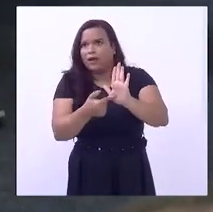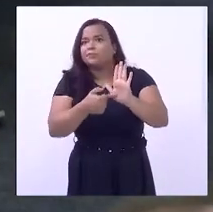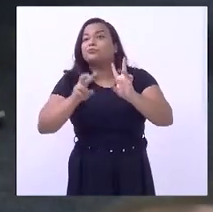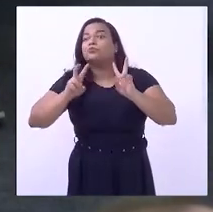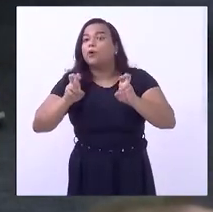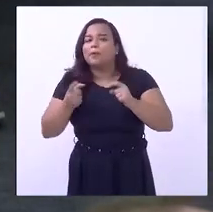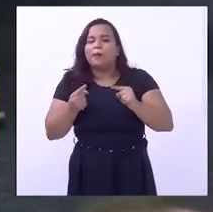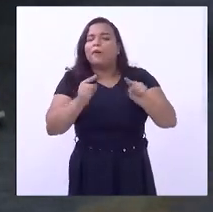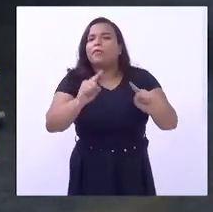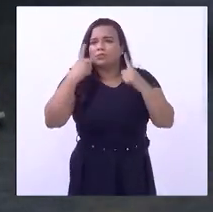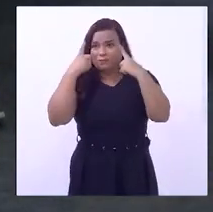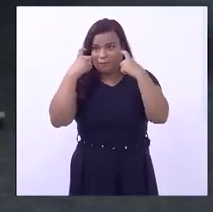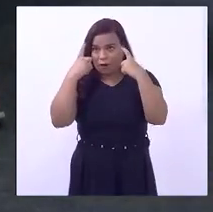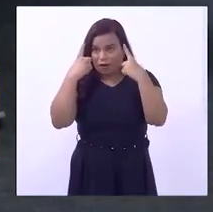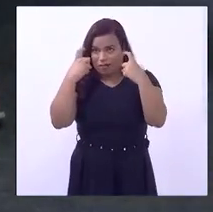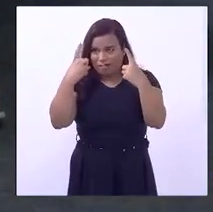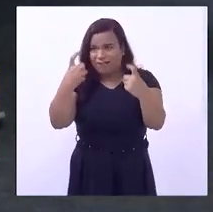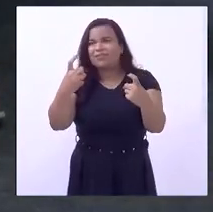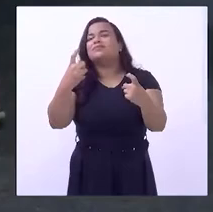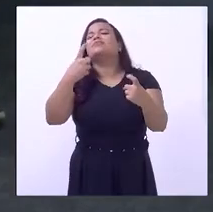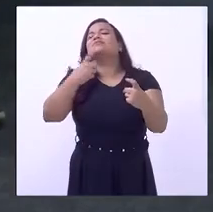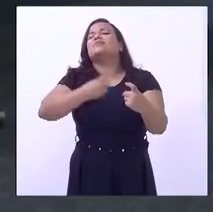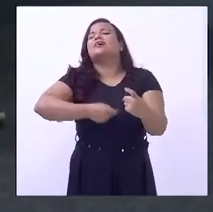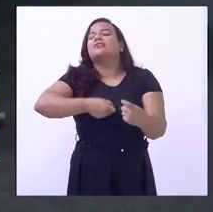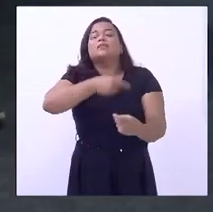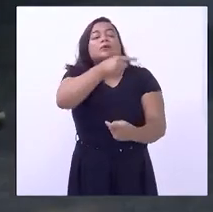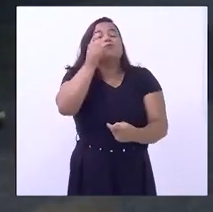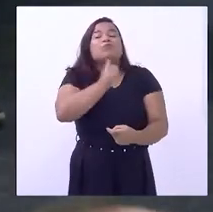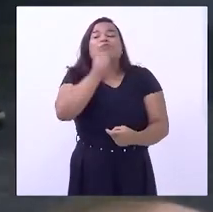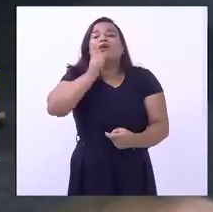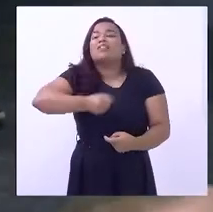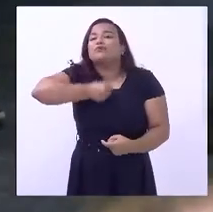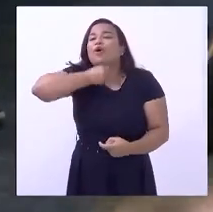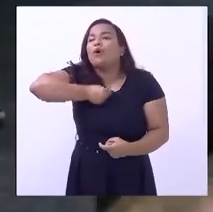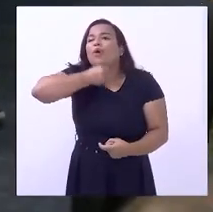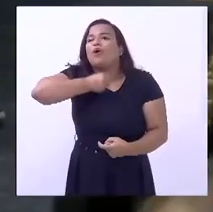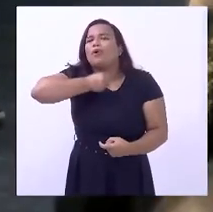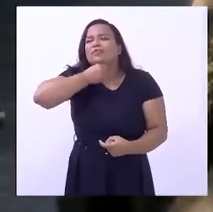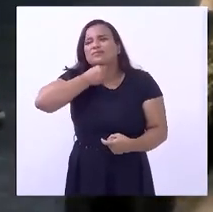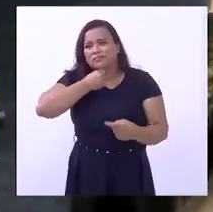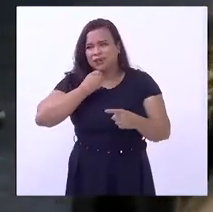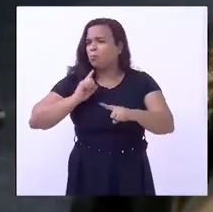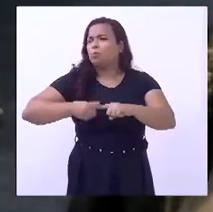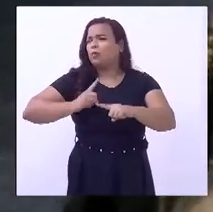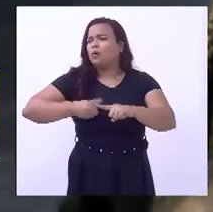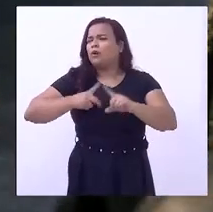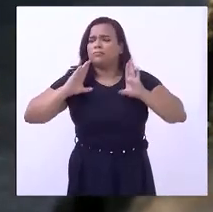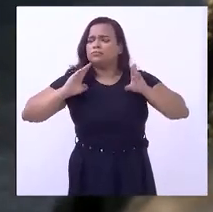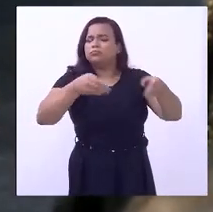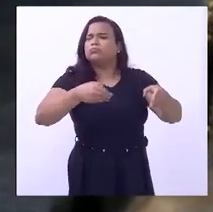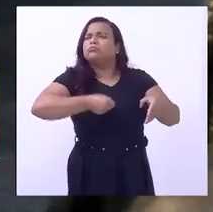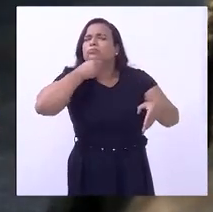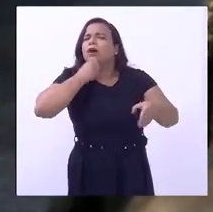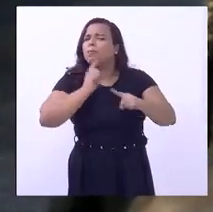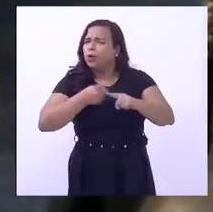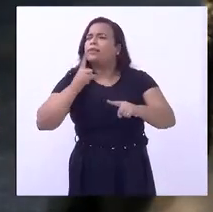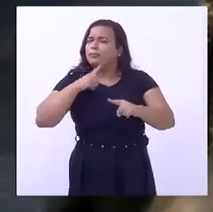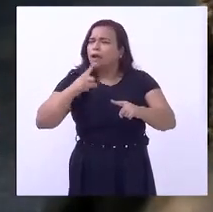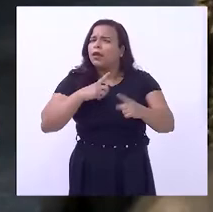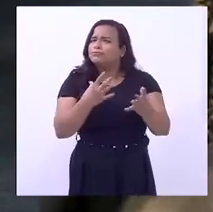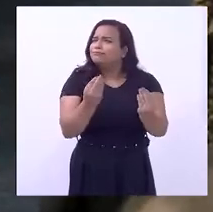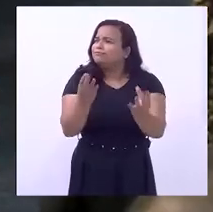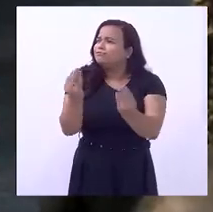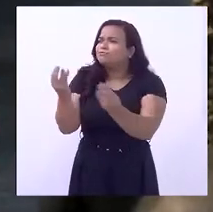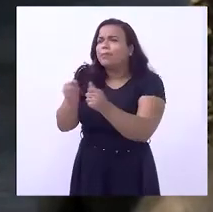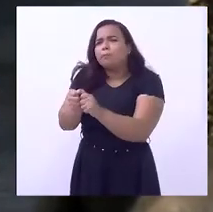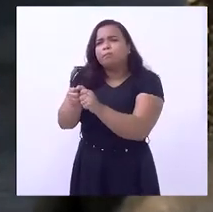enfrentamento à violência doméstica contra as mulheres idosas. Por que esse recorte? Nós temos tido muitos casos, um aumento